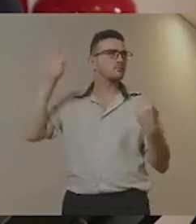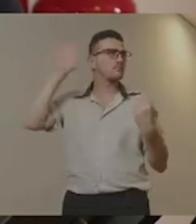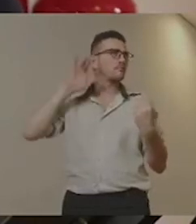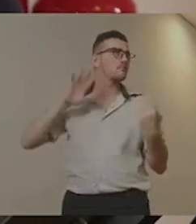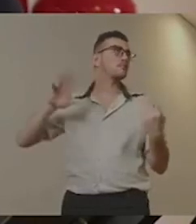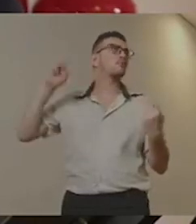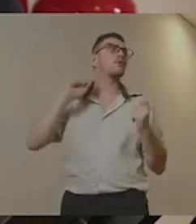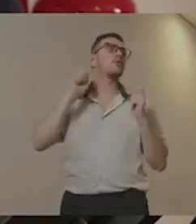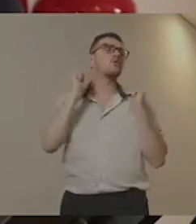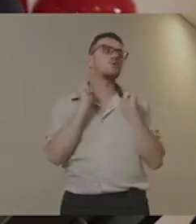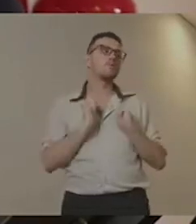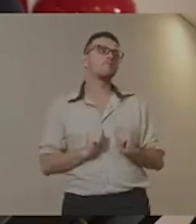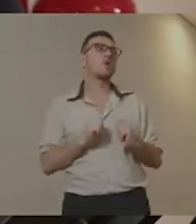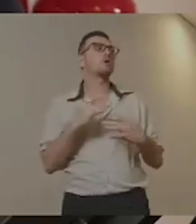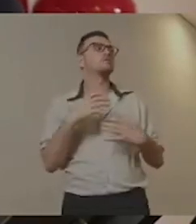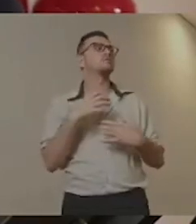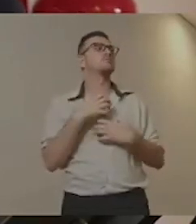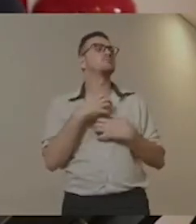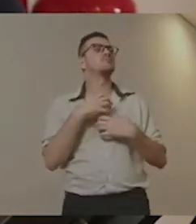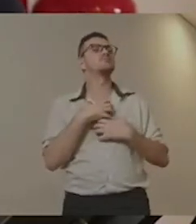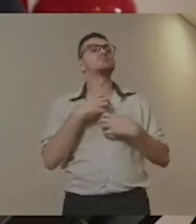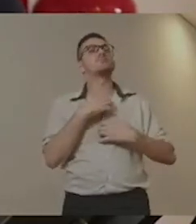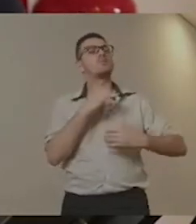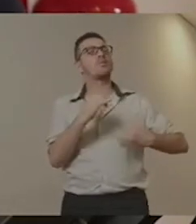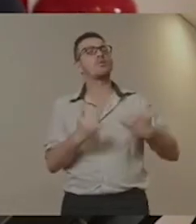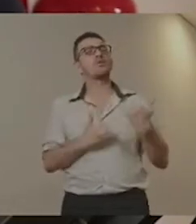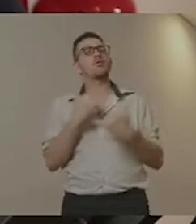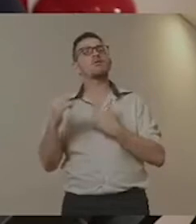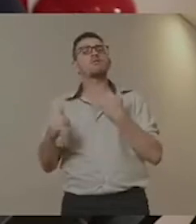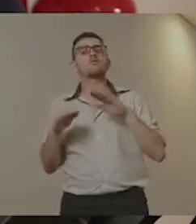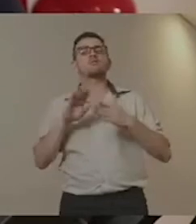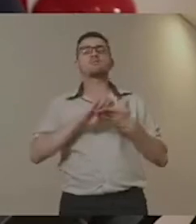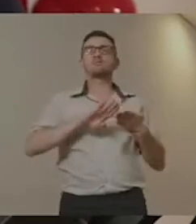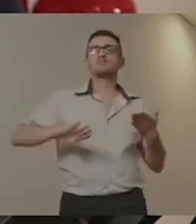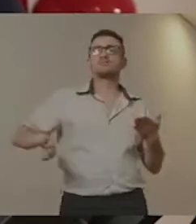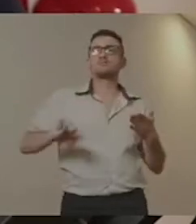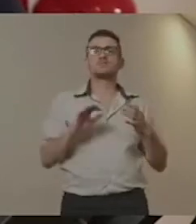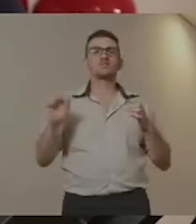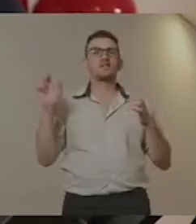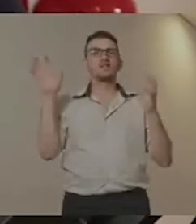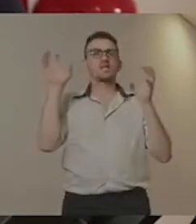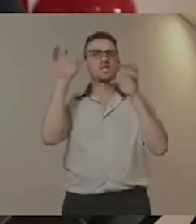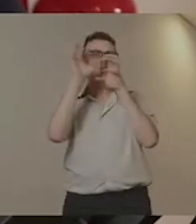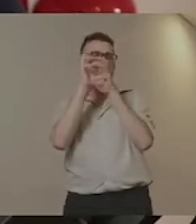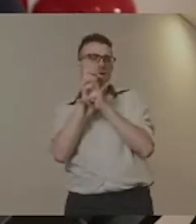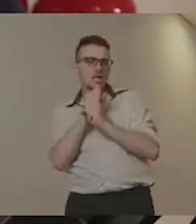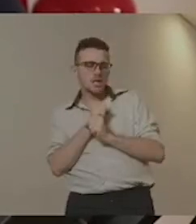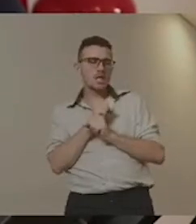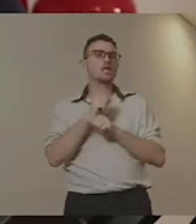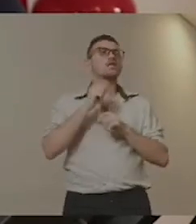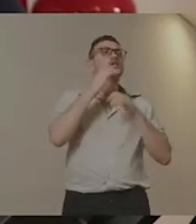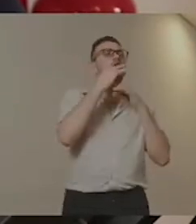cinza, colocar um pouco de amarelo nele, colocar um pouco de cor nele, deixar colorido, sabe? Isso